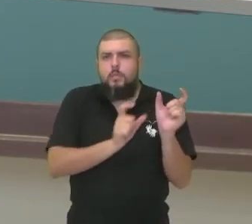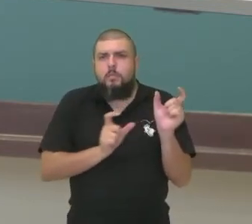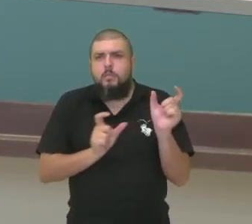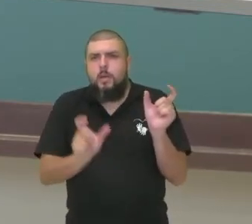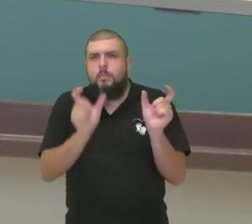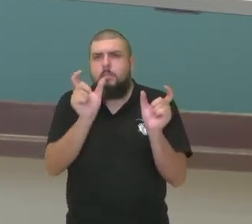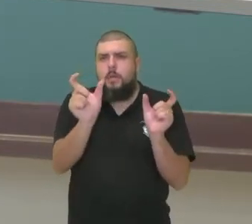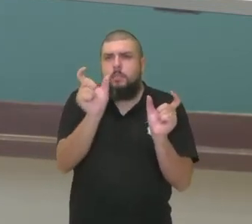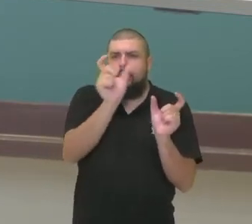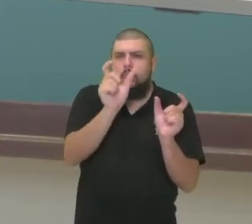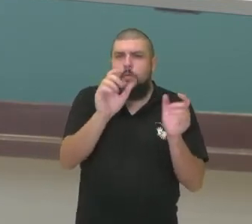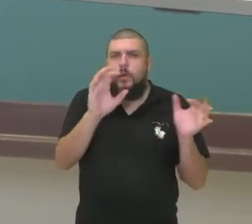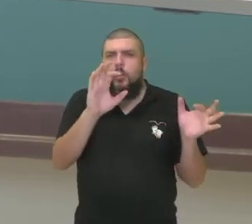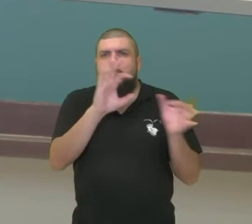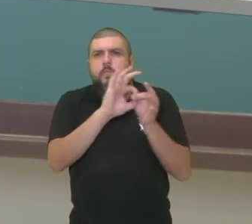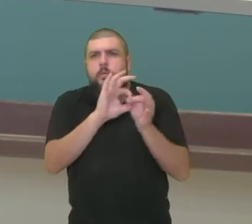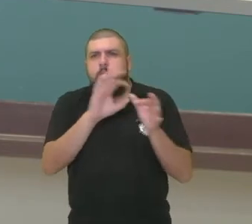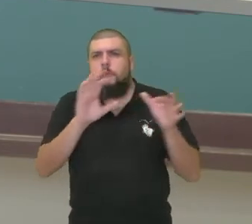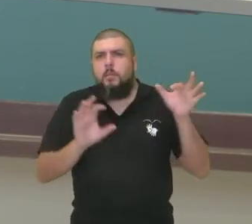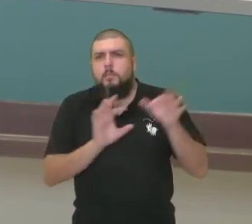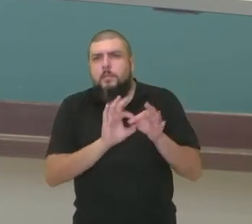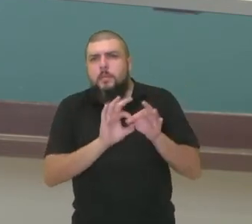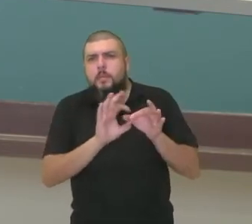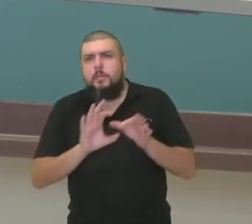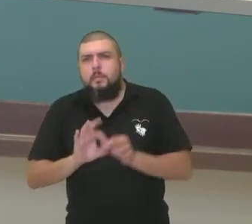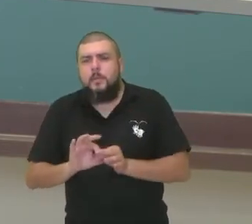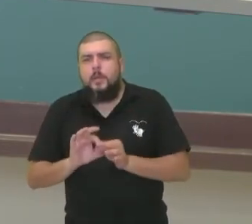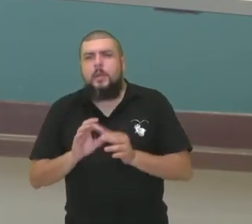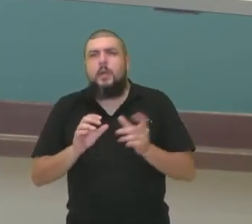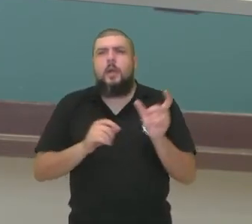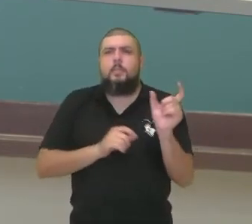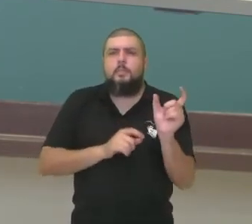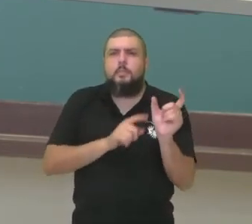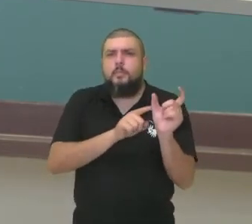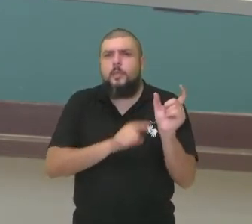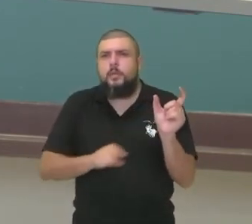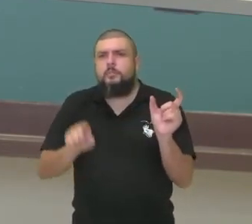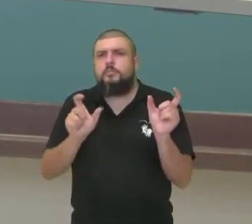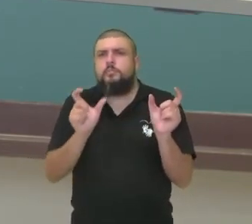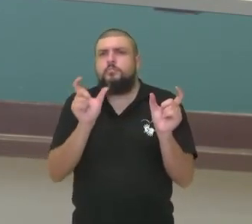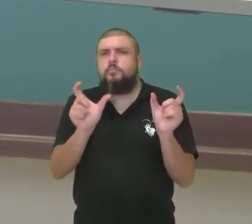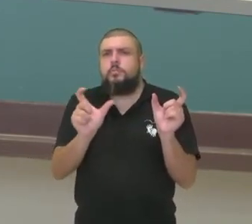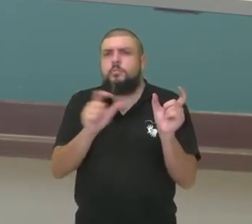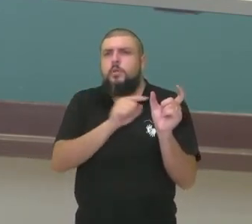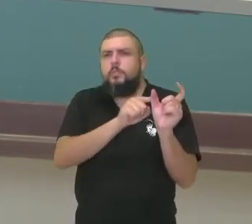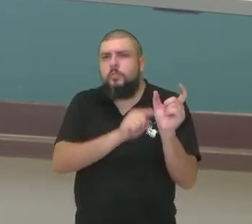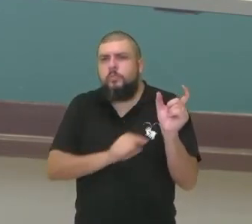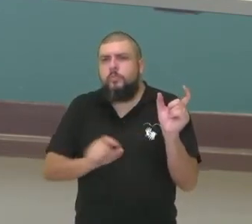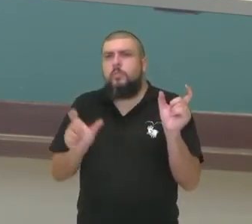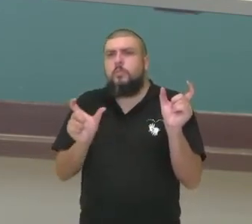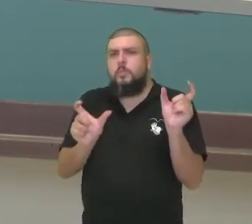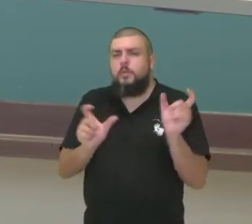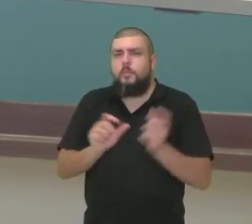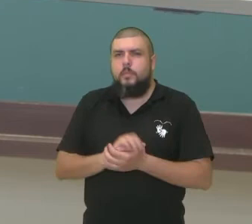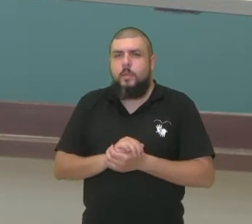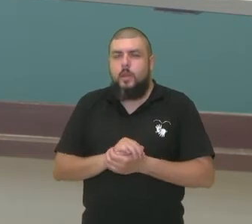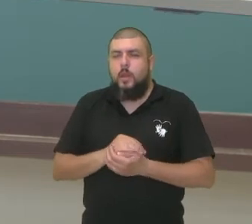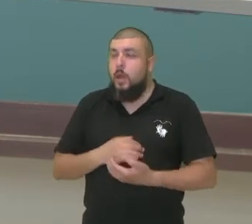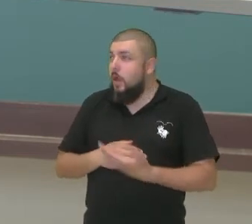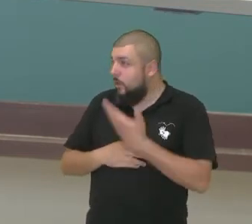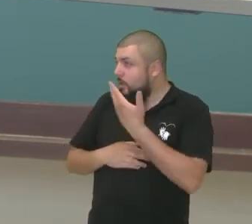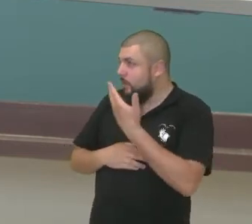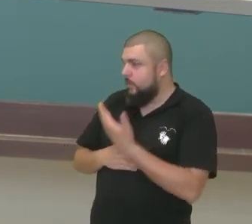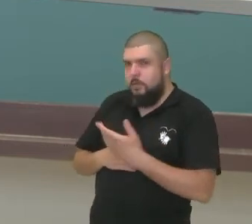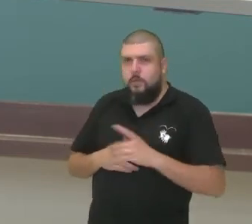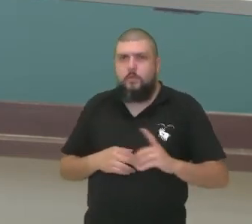setas, escrevendo palavras que você lembra quando pensa naquele tema central. Aqui foi o direitos humanos. Se eu